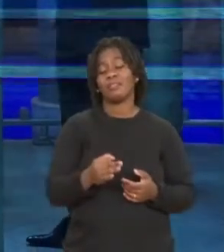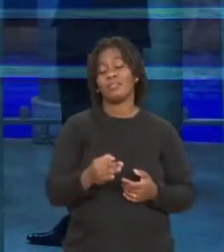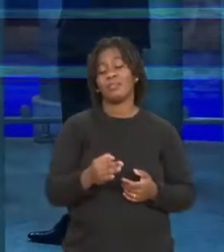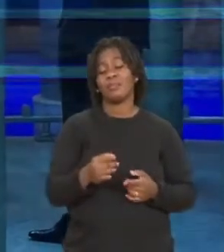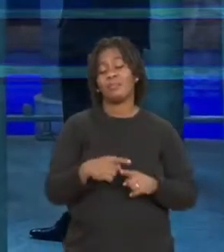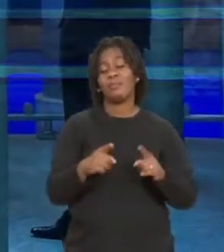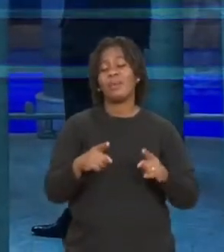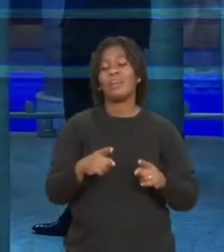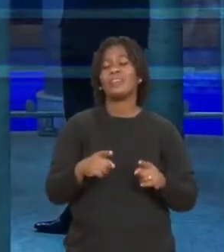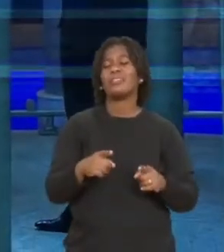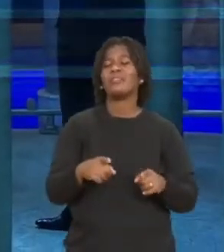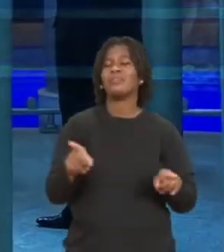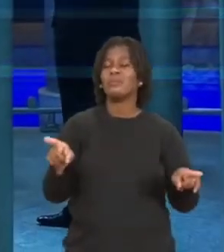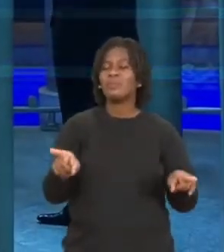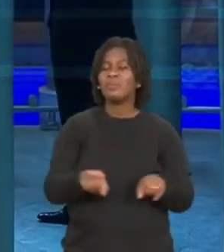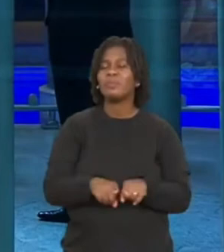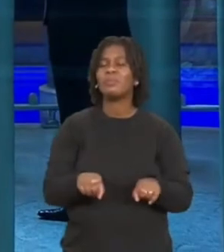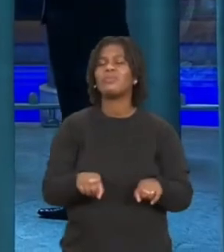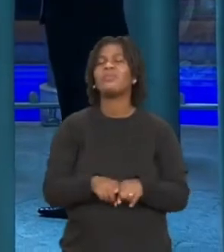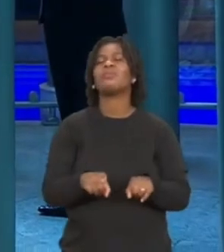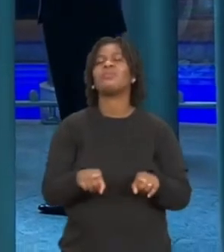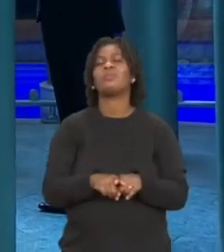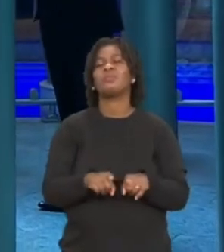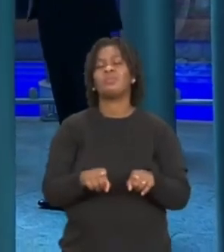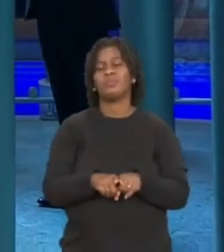Mas mesmo assim,